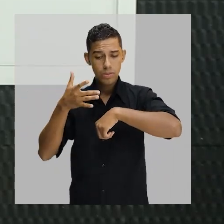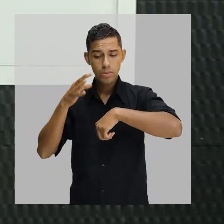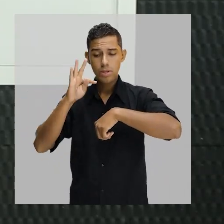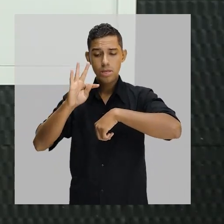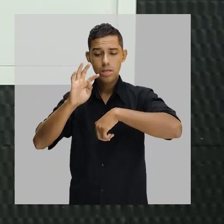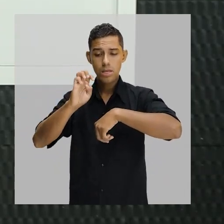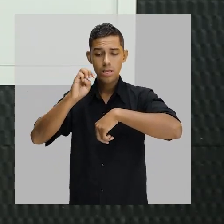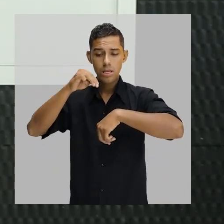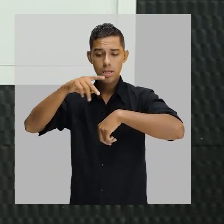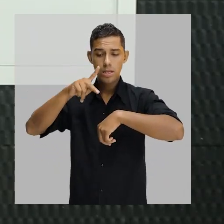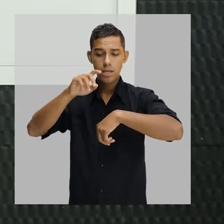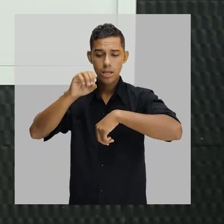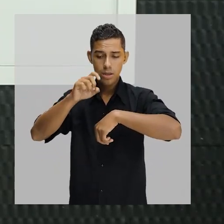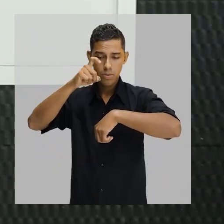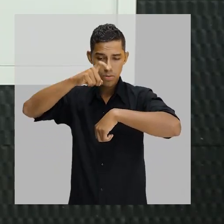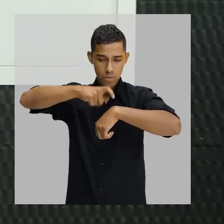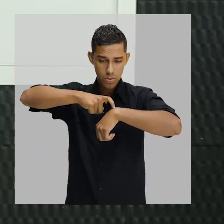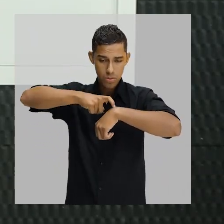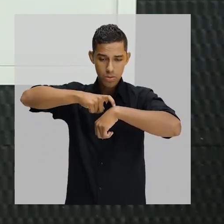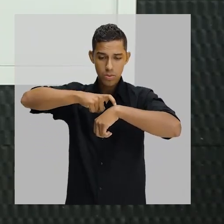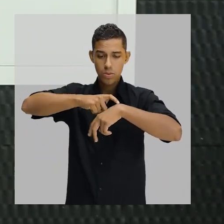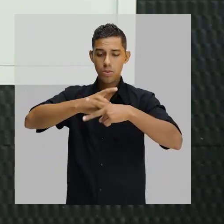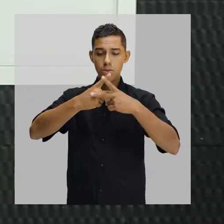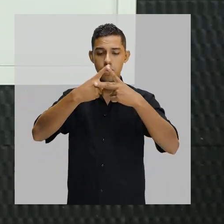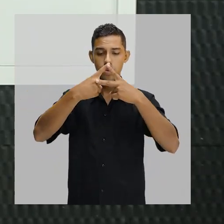nosso tempo, né, que é o ΔT,